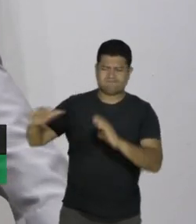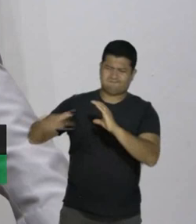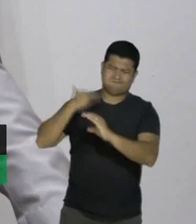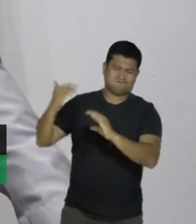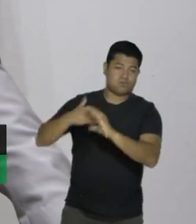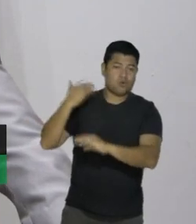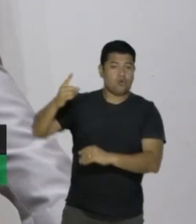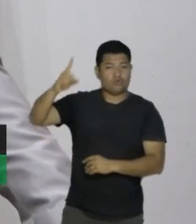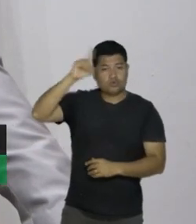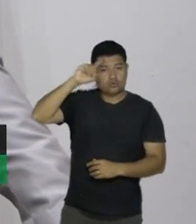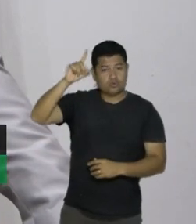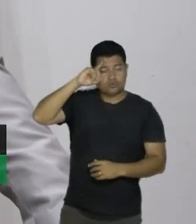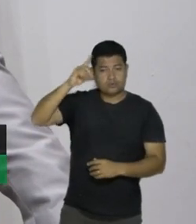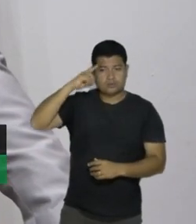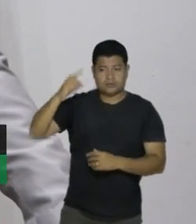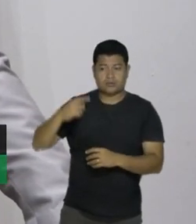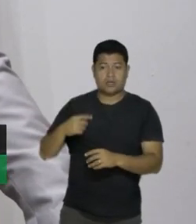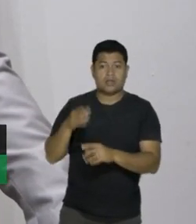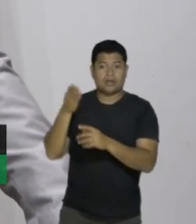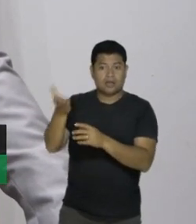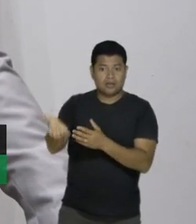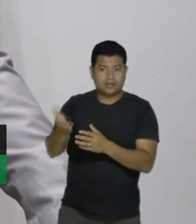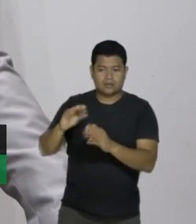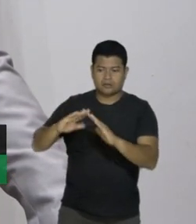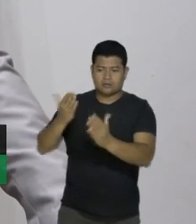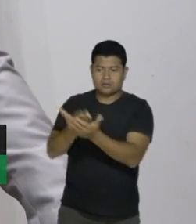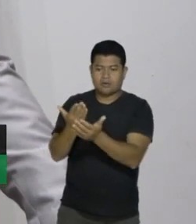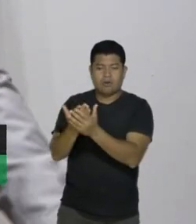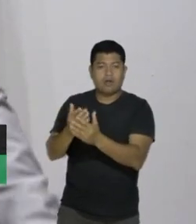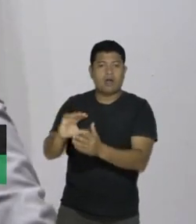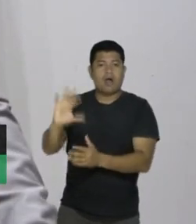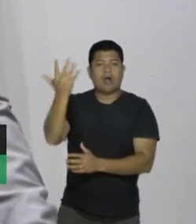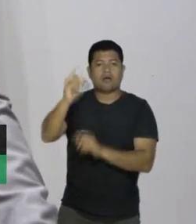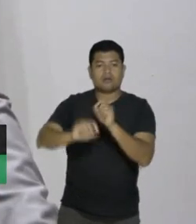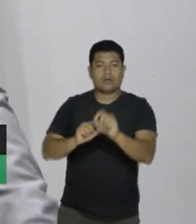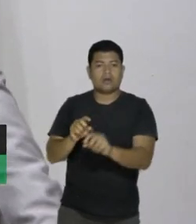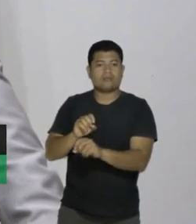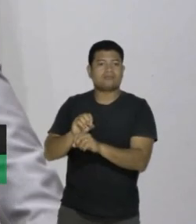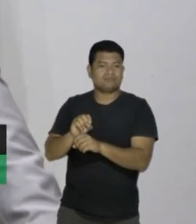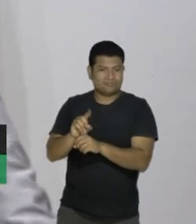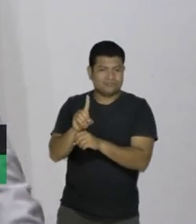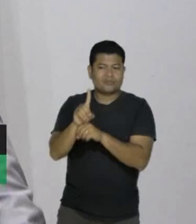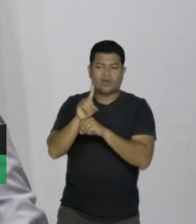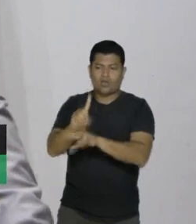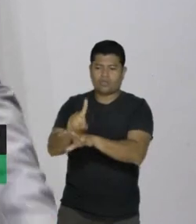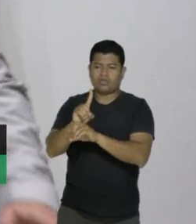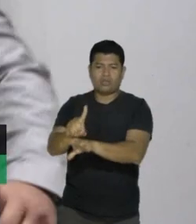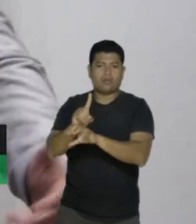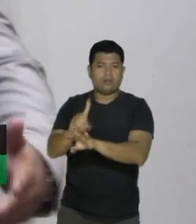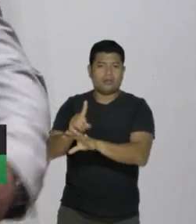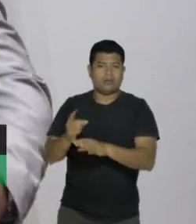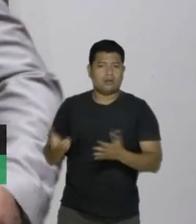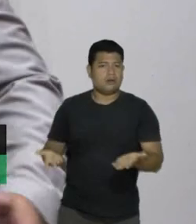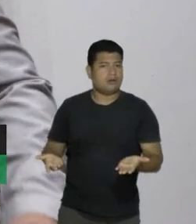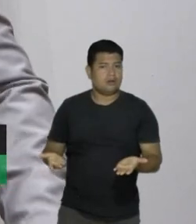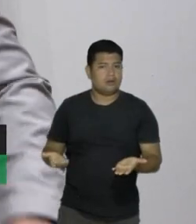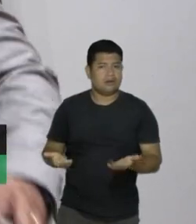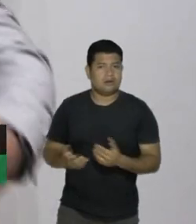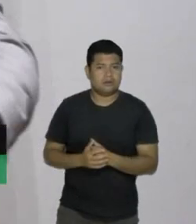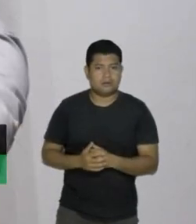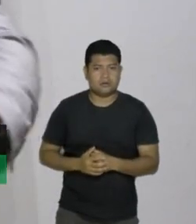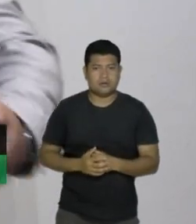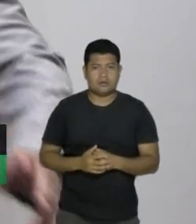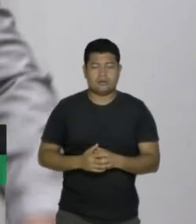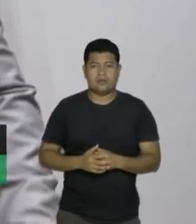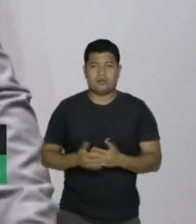de doutrinação ideológica nas escolas O Colono lá no grupo ele não pode ligar o pica-parto e a geladeira ao mesmo